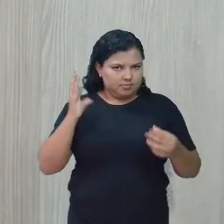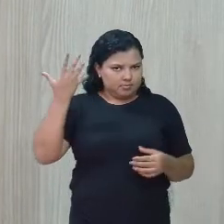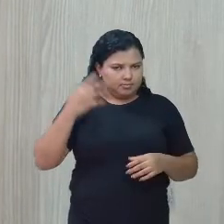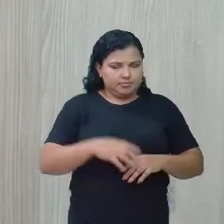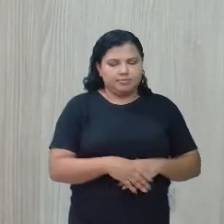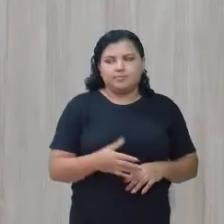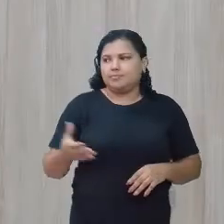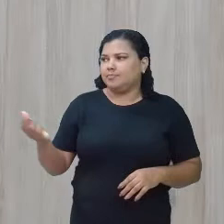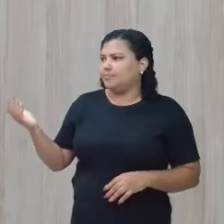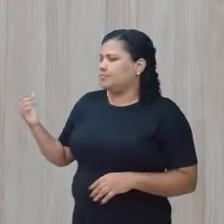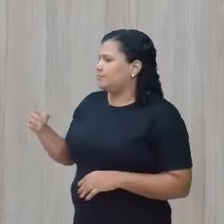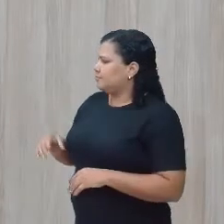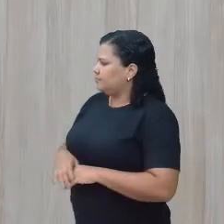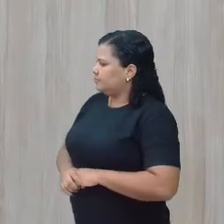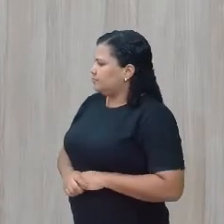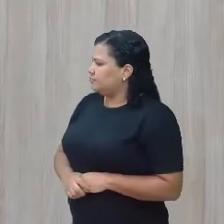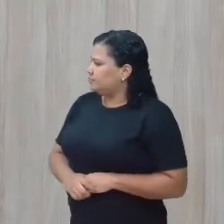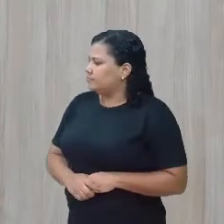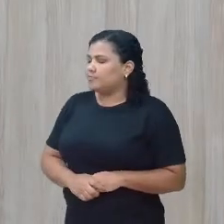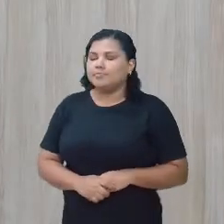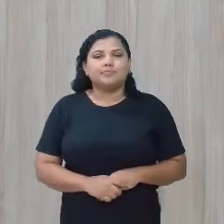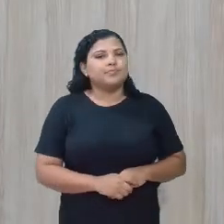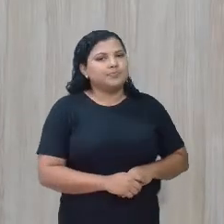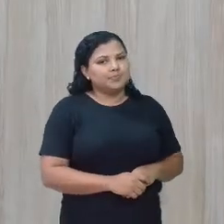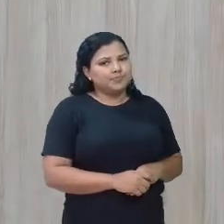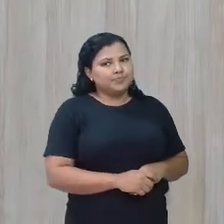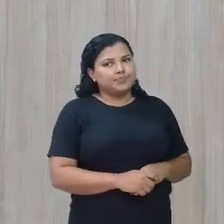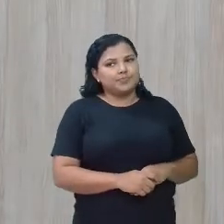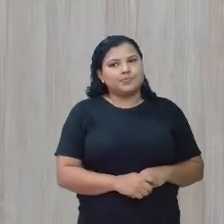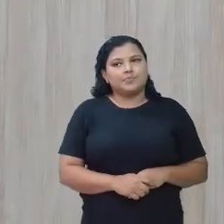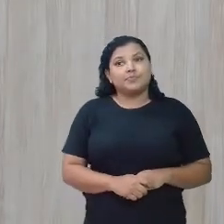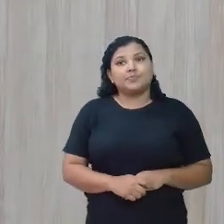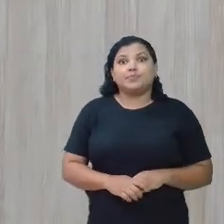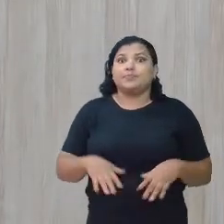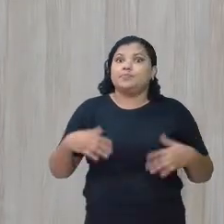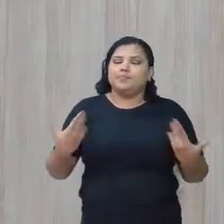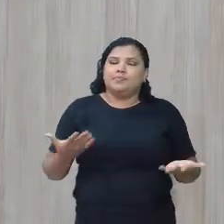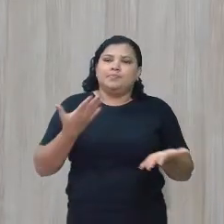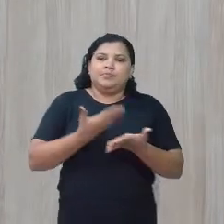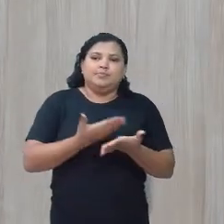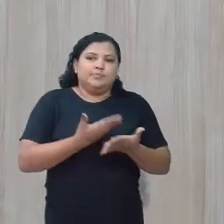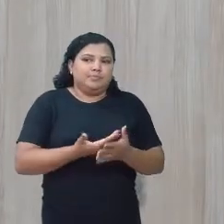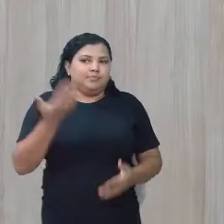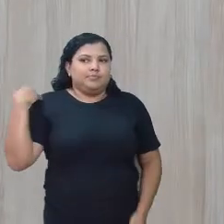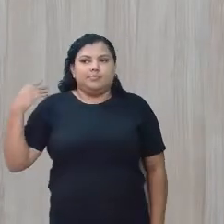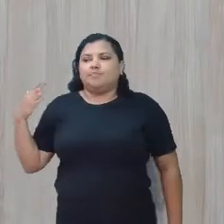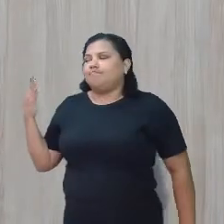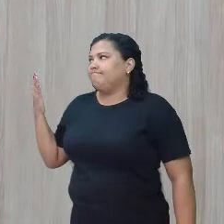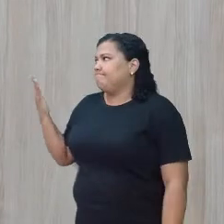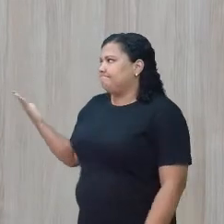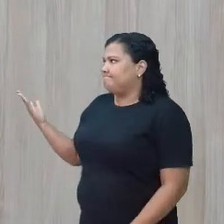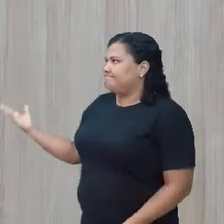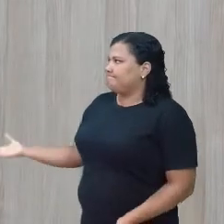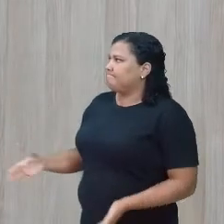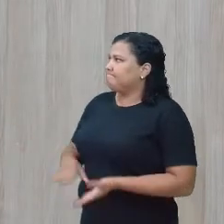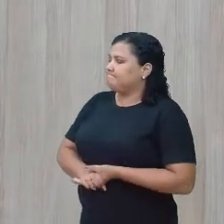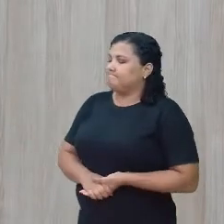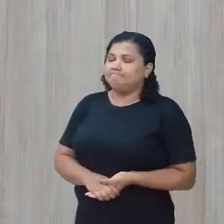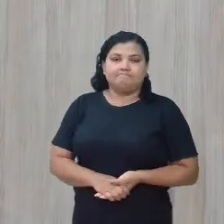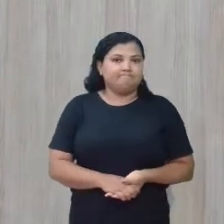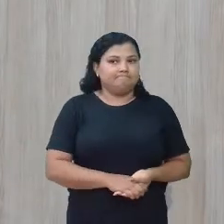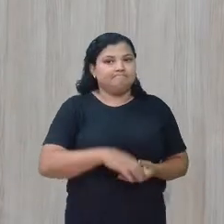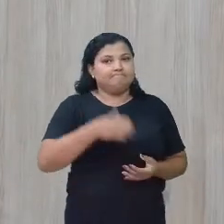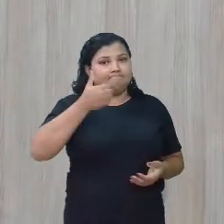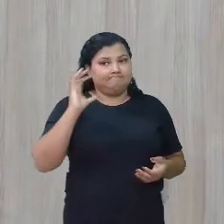aí. Simbora, pessoal. Então, ó, na aula passada, eu deixei esses dois probleminhas aqui para você. Primeiro, a gente